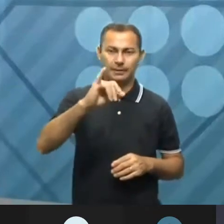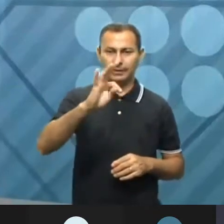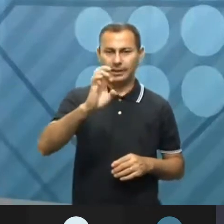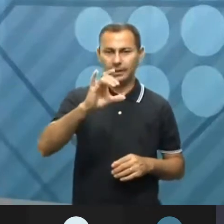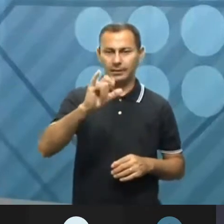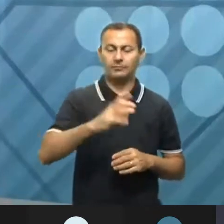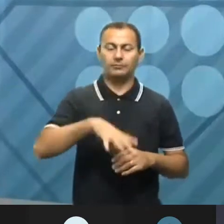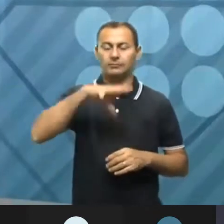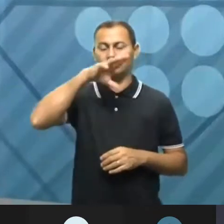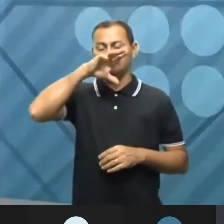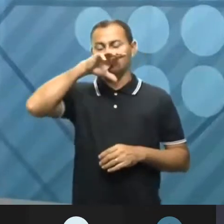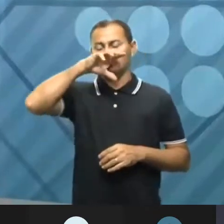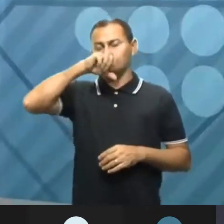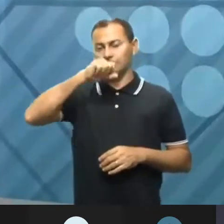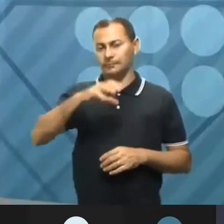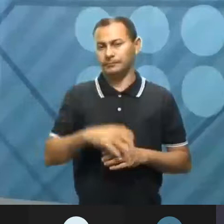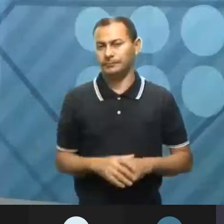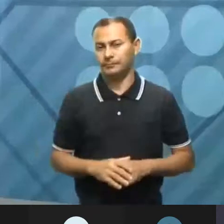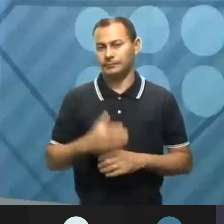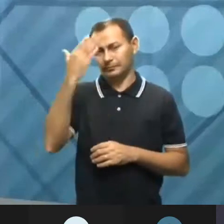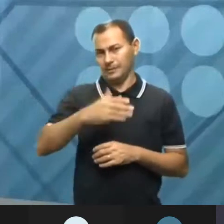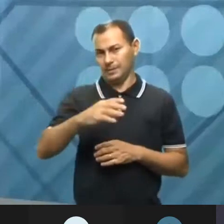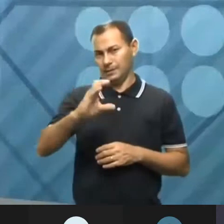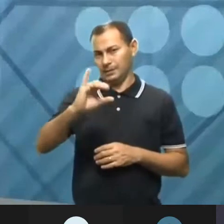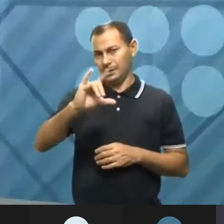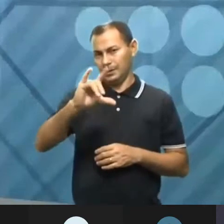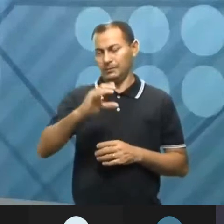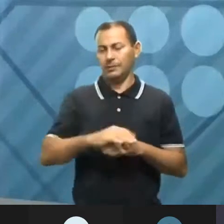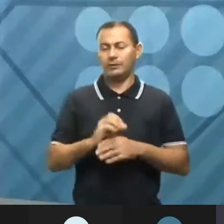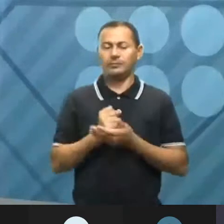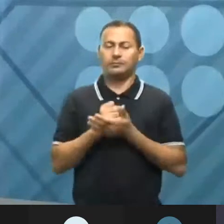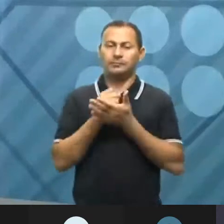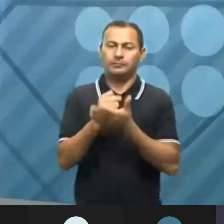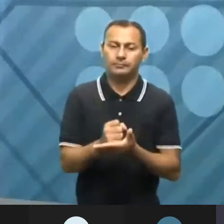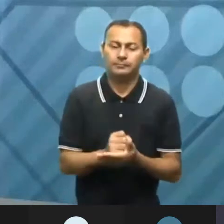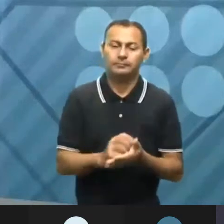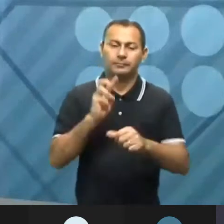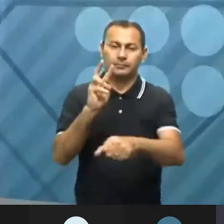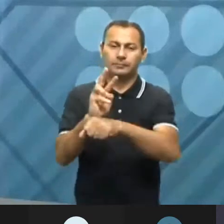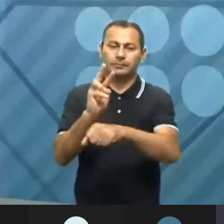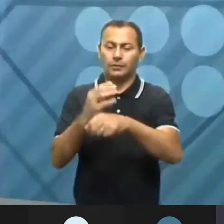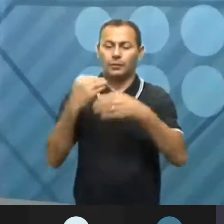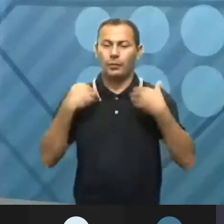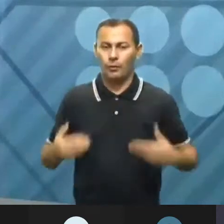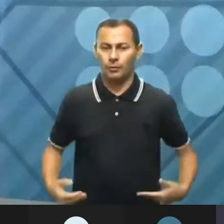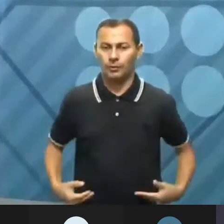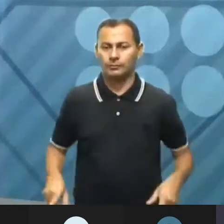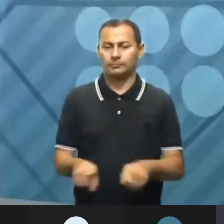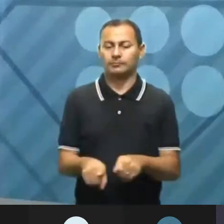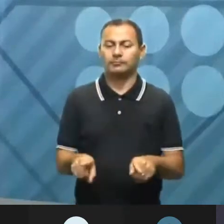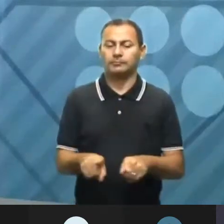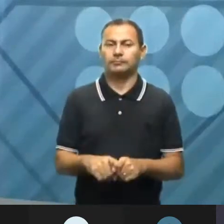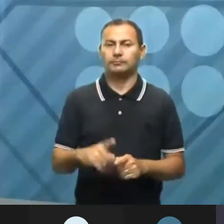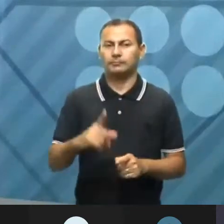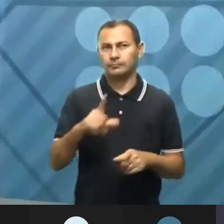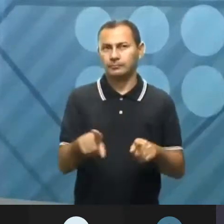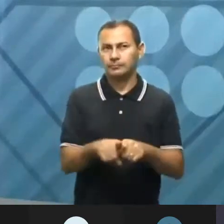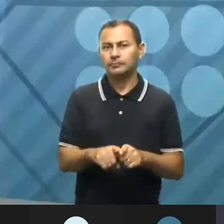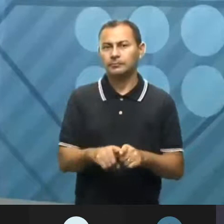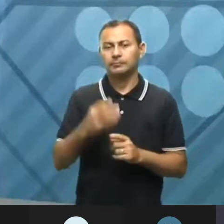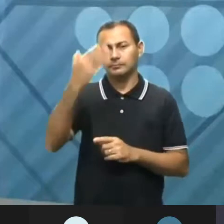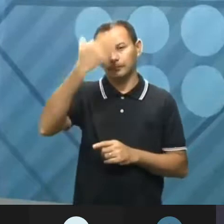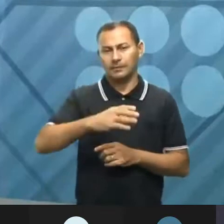né, porque ele é extremamente importante devido à presença desses cílios que vão auxiliar aí na defesa do organismo e também, né, a gente tem